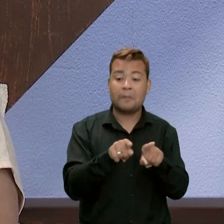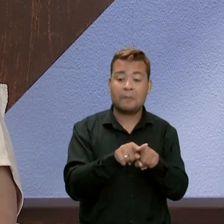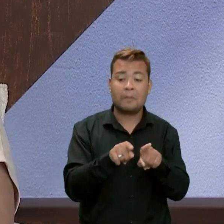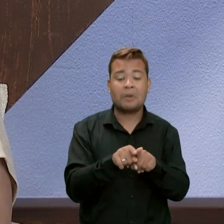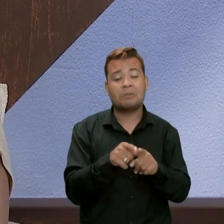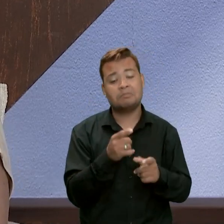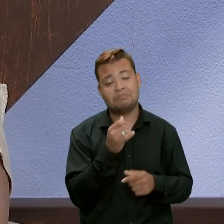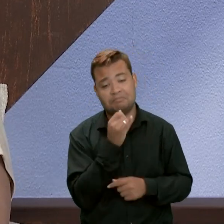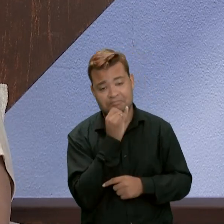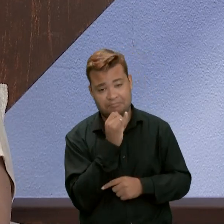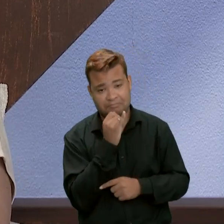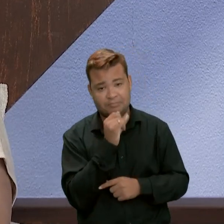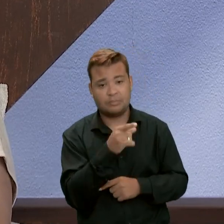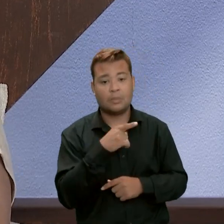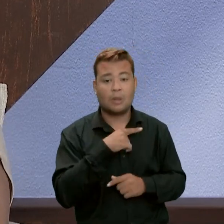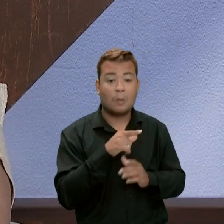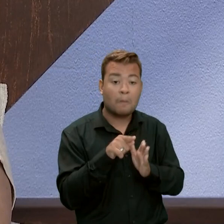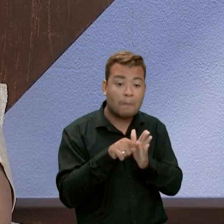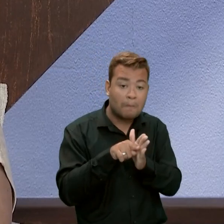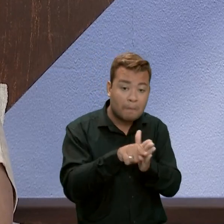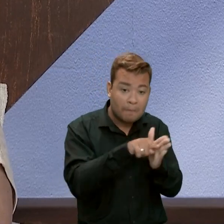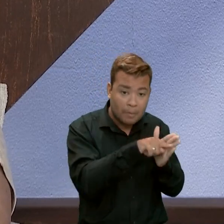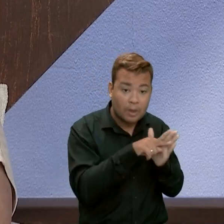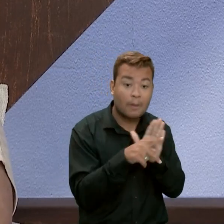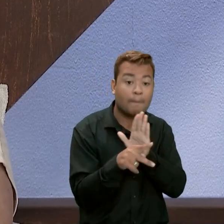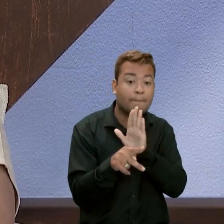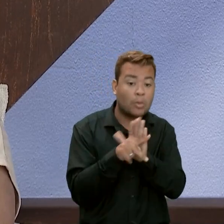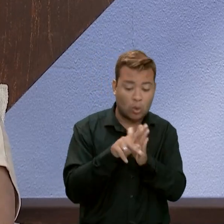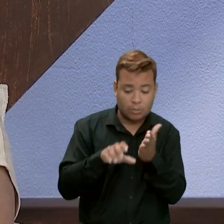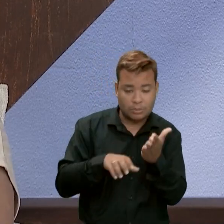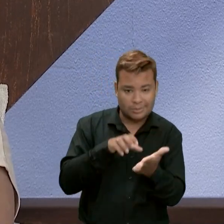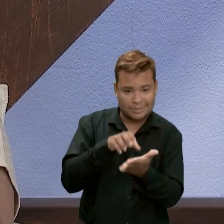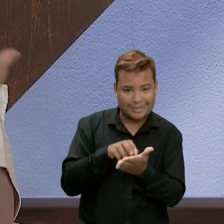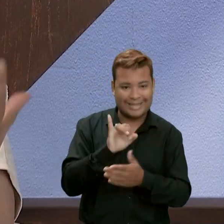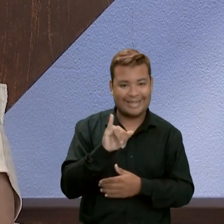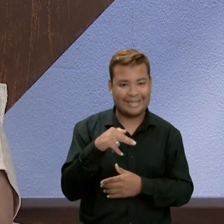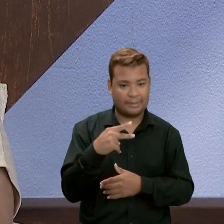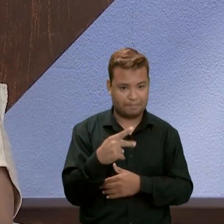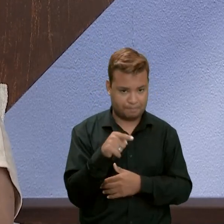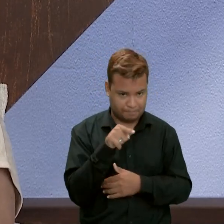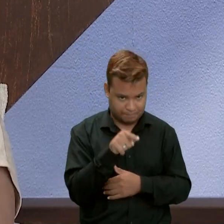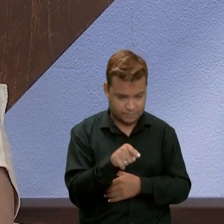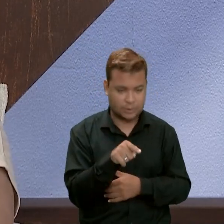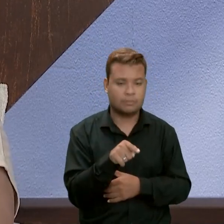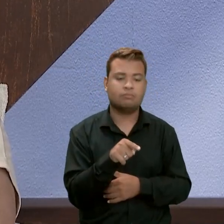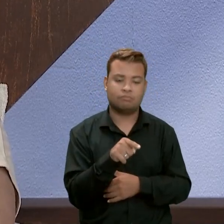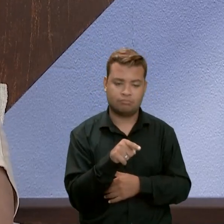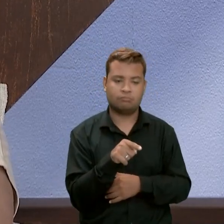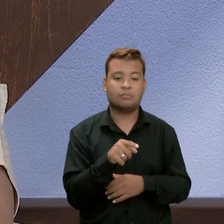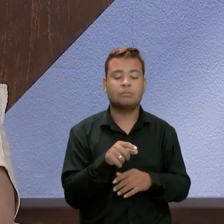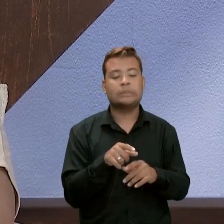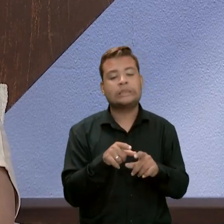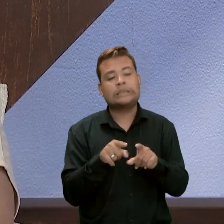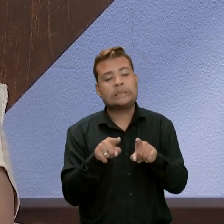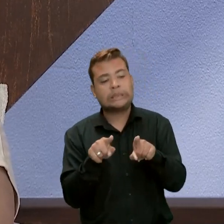por exemplo, tem esse estudo de pesquisas do INPE, por exemplo. Então, a gente tem também a parte de